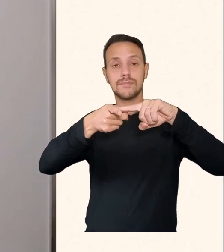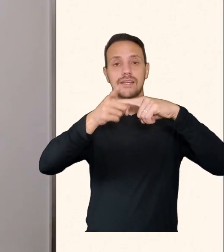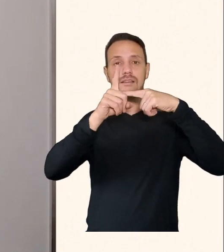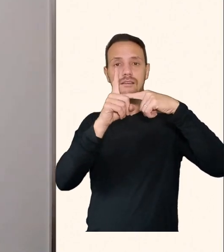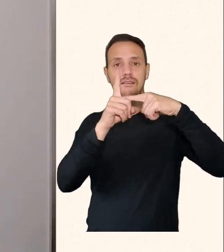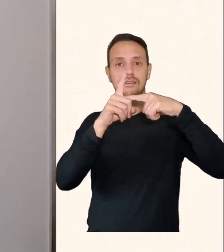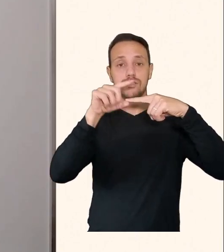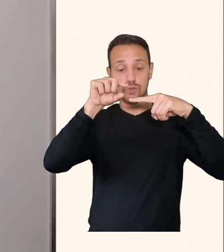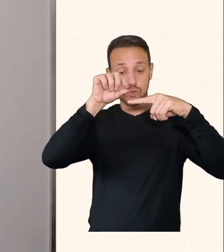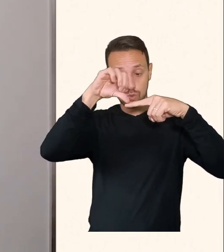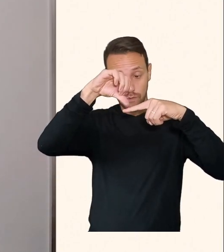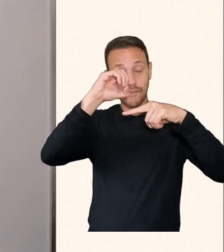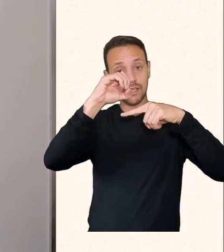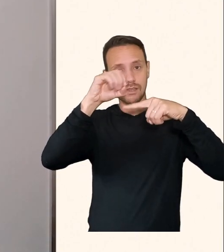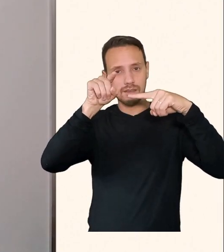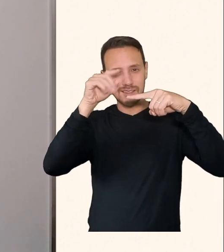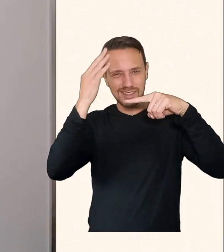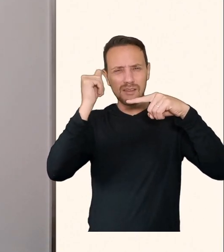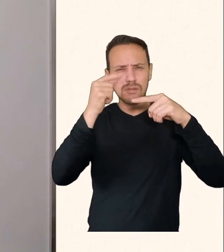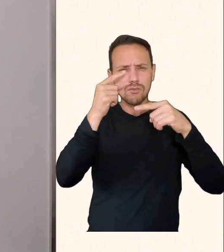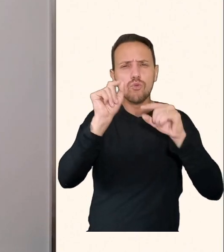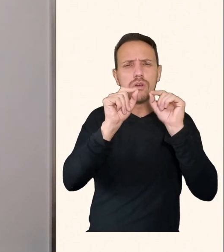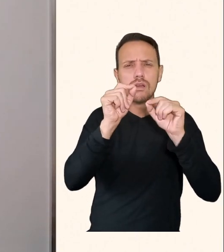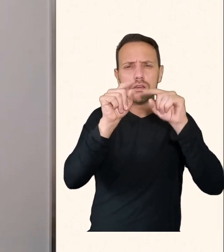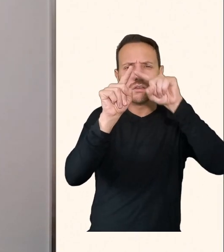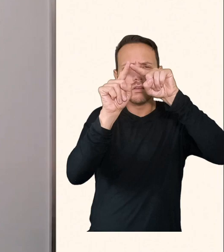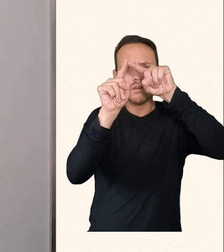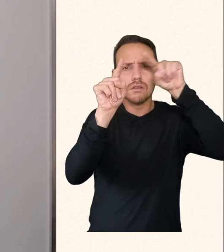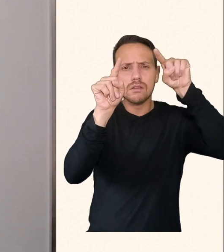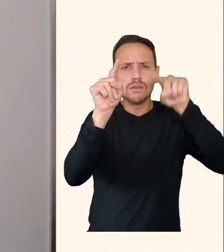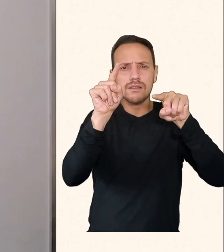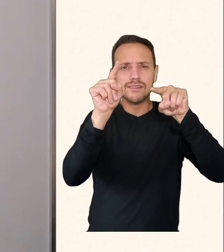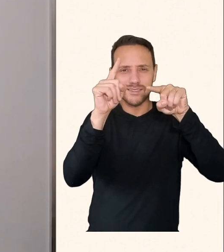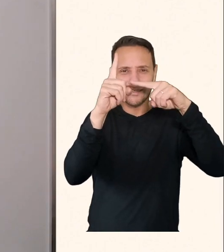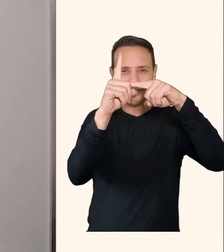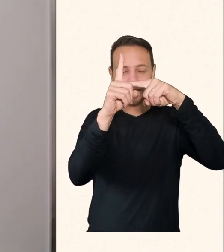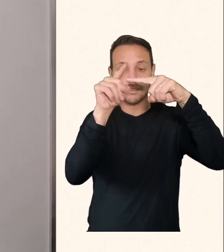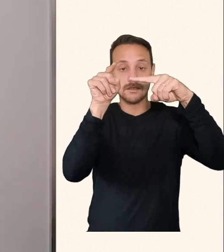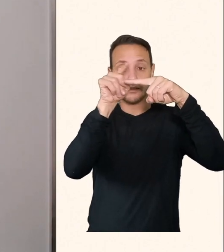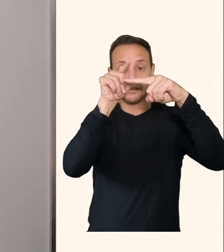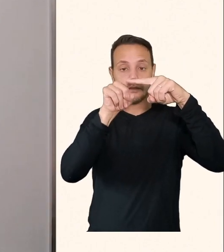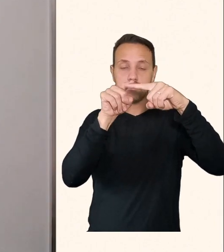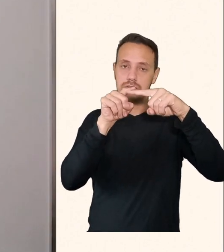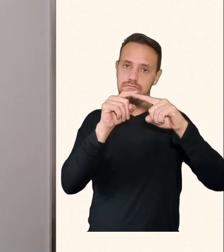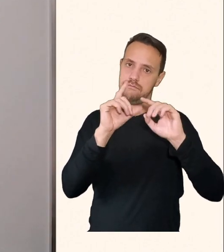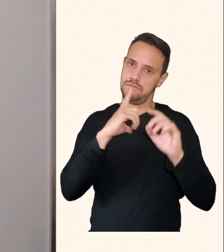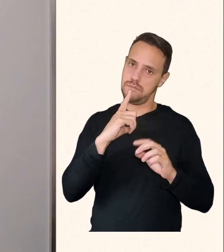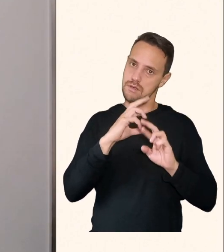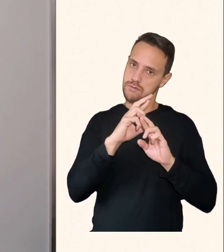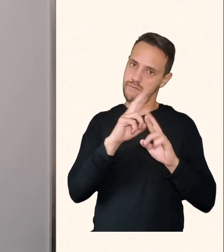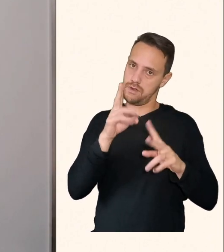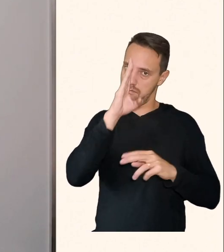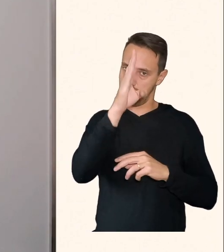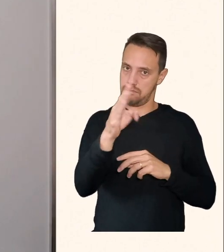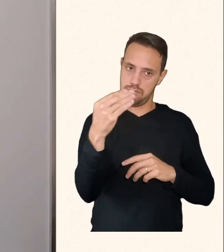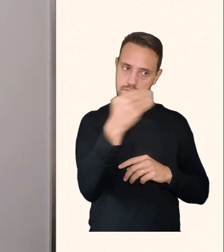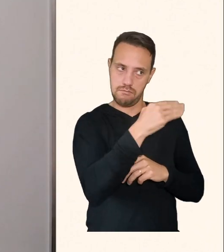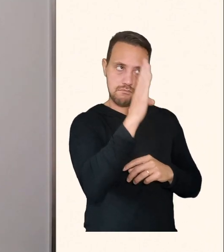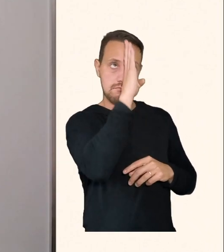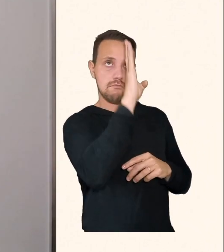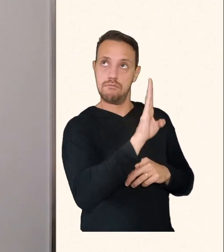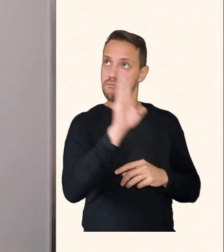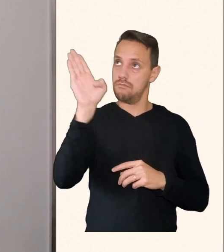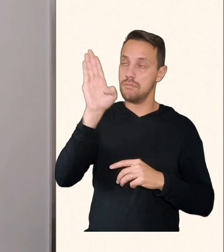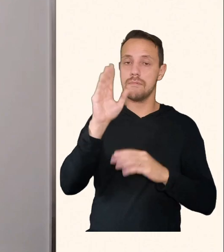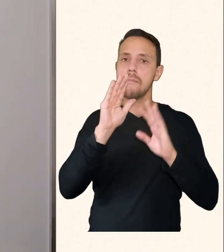de orientação. Mas isso quando eu for trabalhar com direção e sentido. Bacana? No módulo